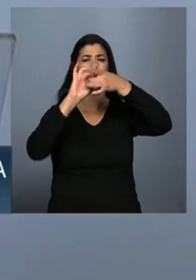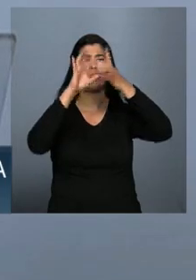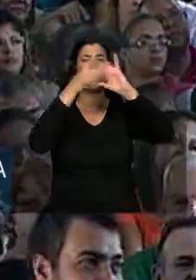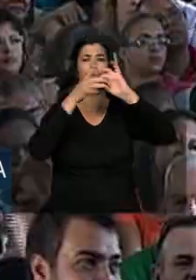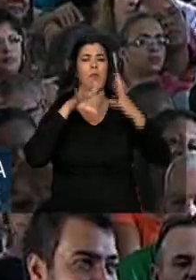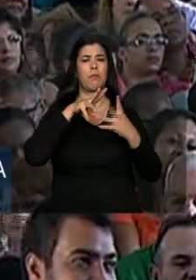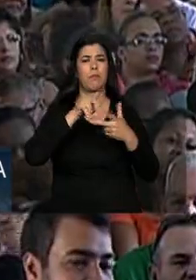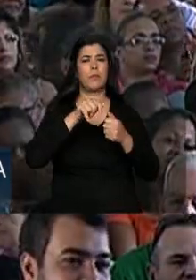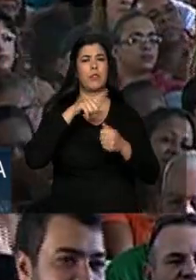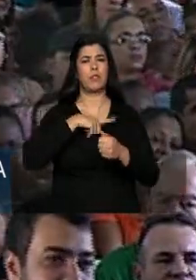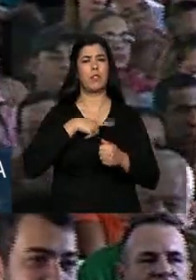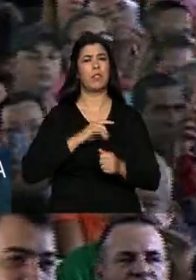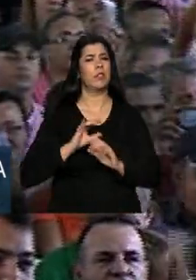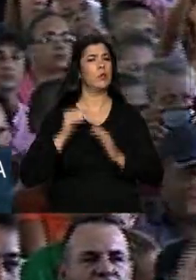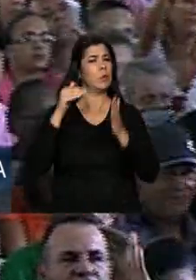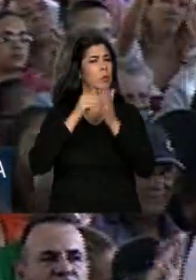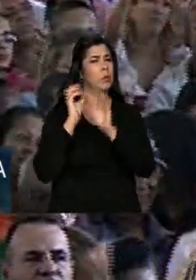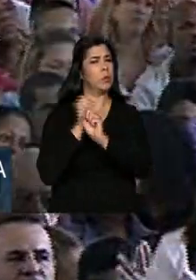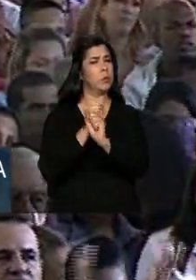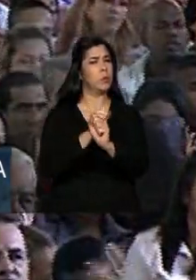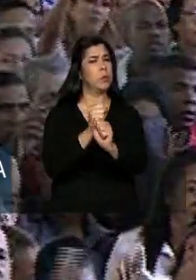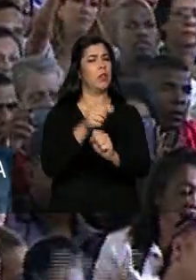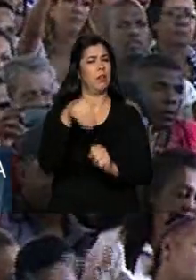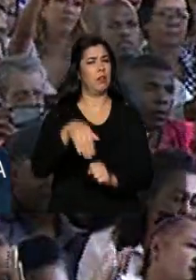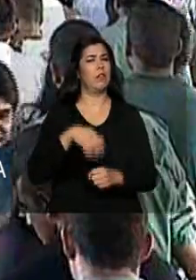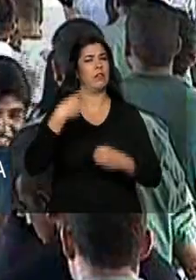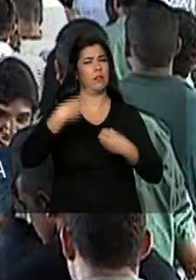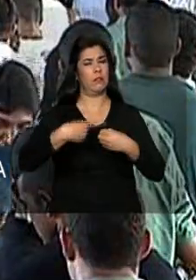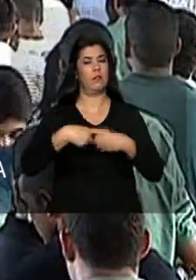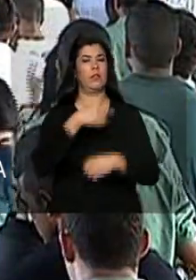na cidade do Rio de Janeiro.